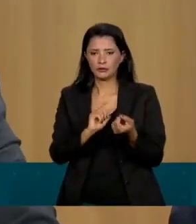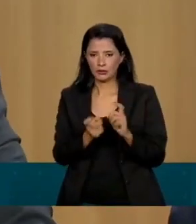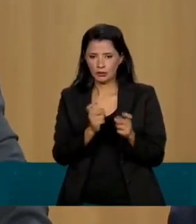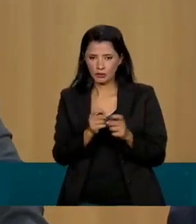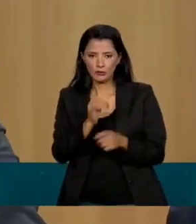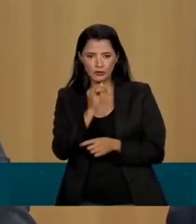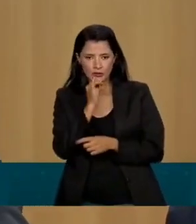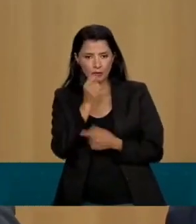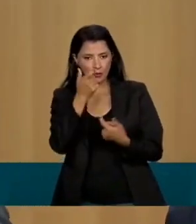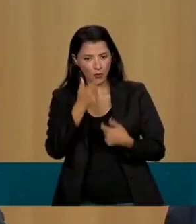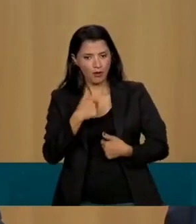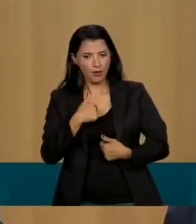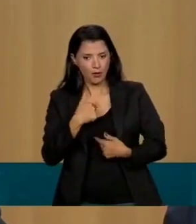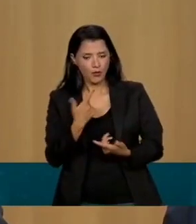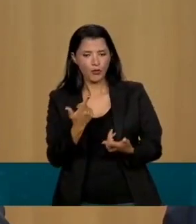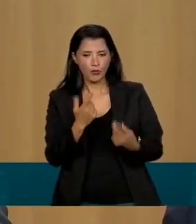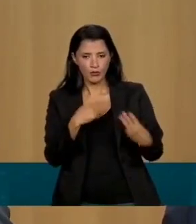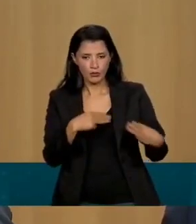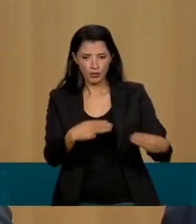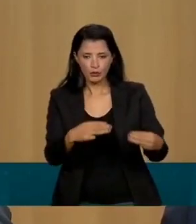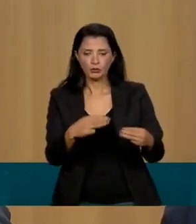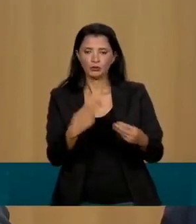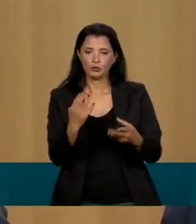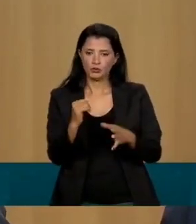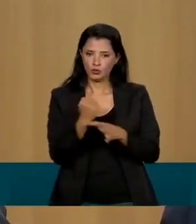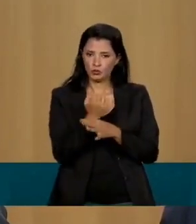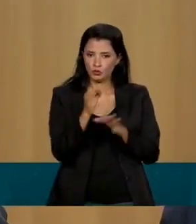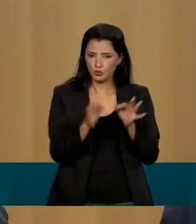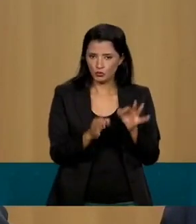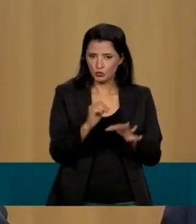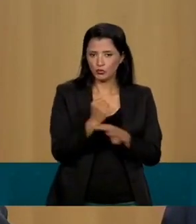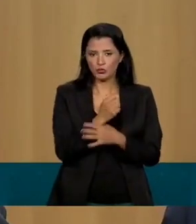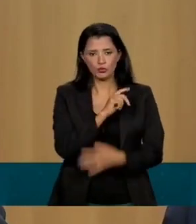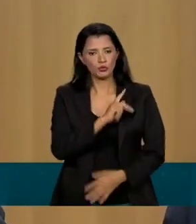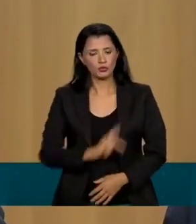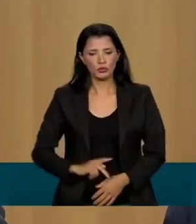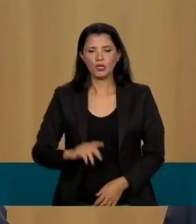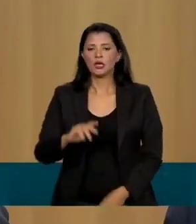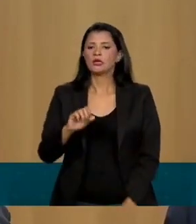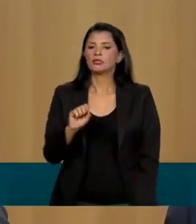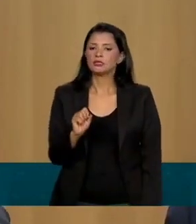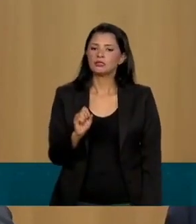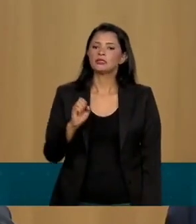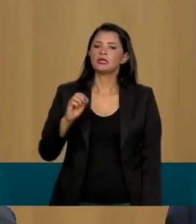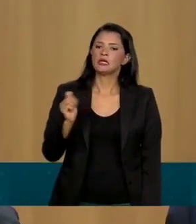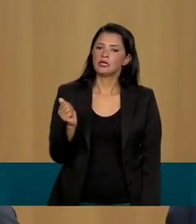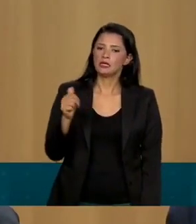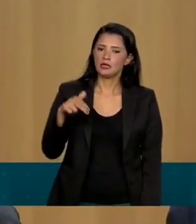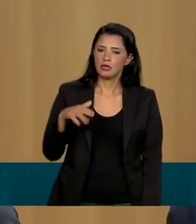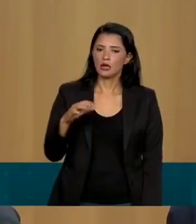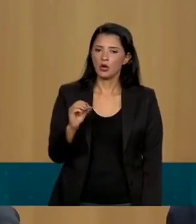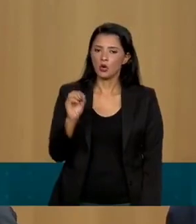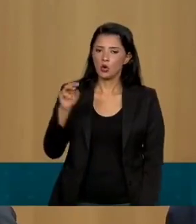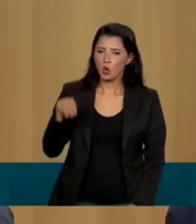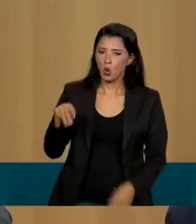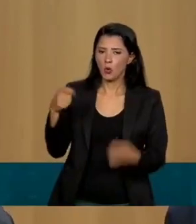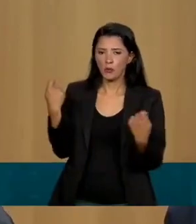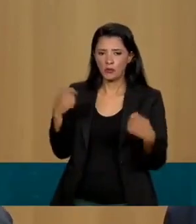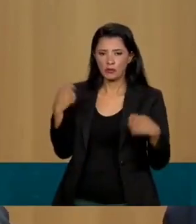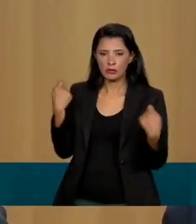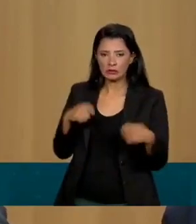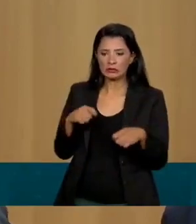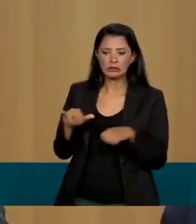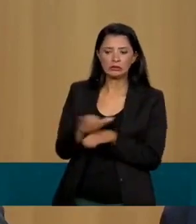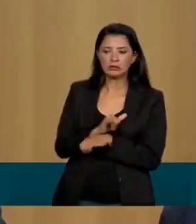caso do Ministério da Justiça e Segurança Pública, a Senacom, a Secretaria Nacional do Consumidor, devem tomar providências para que